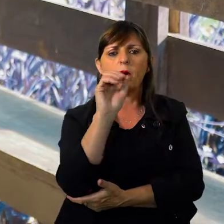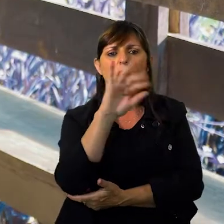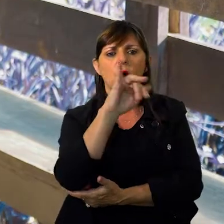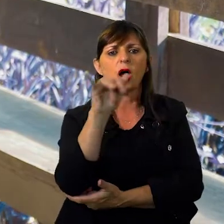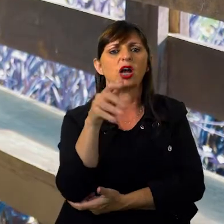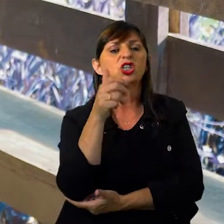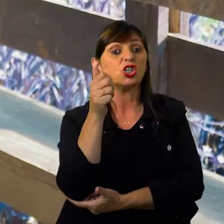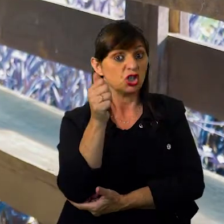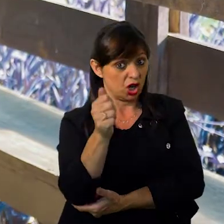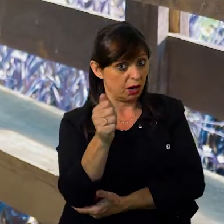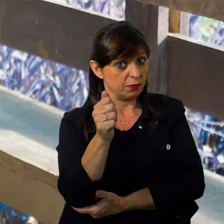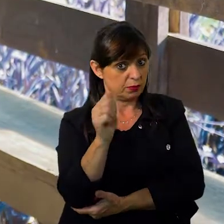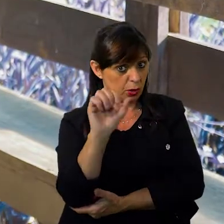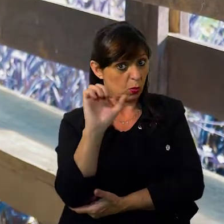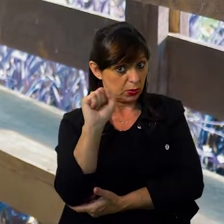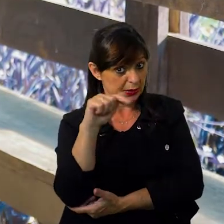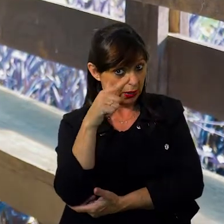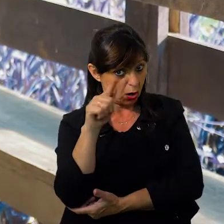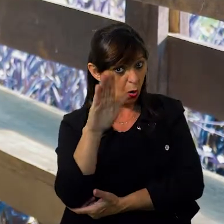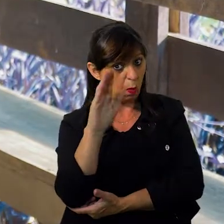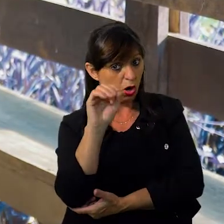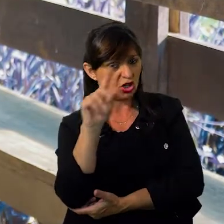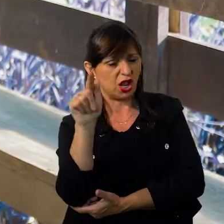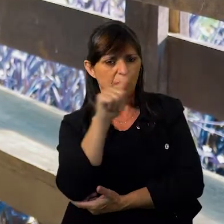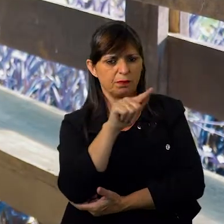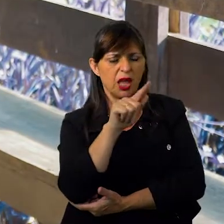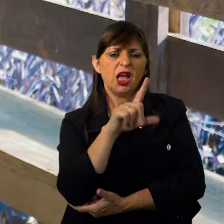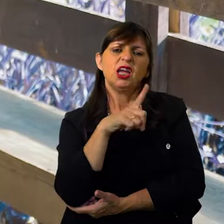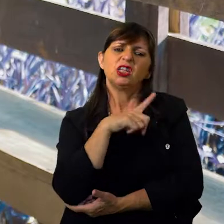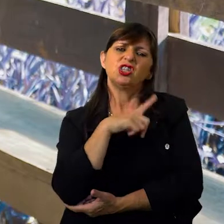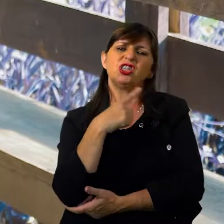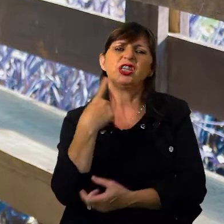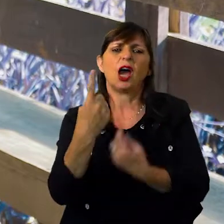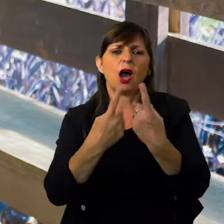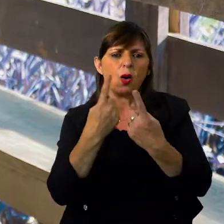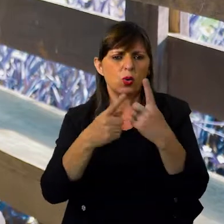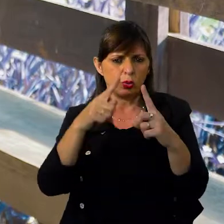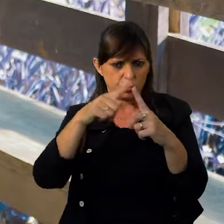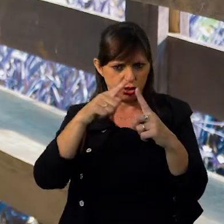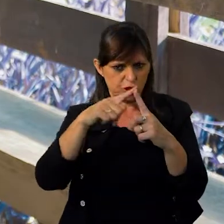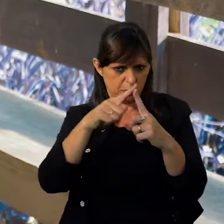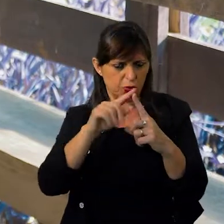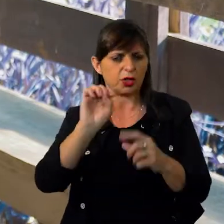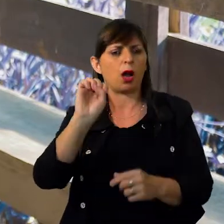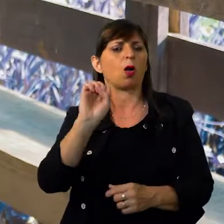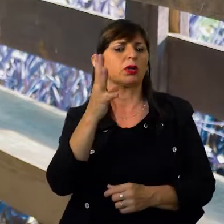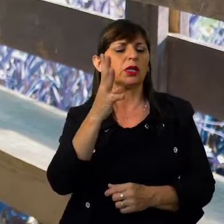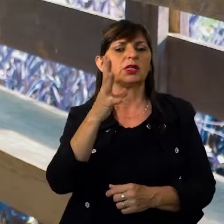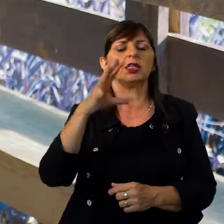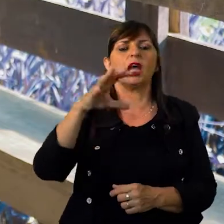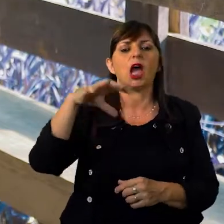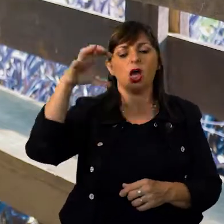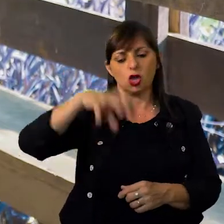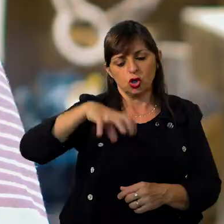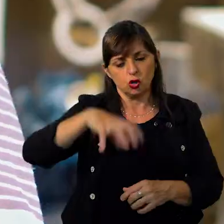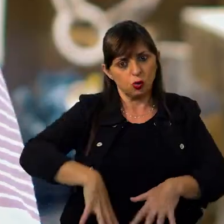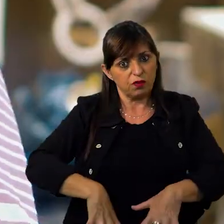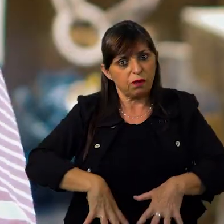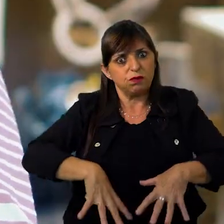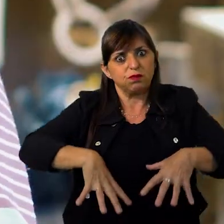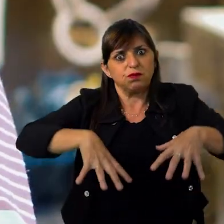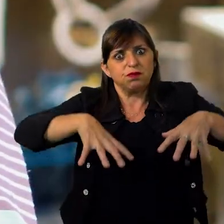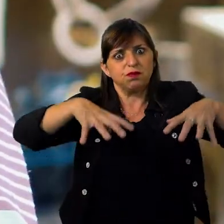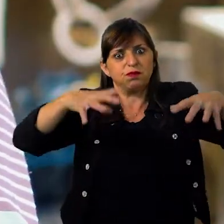se um rodo até São Borja as até uma máquina você quiser falar sobre isso de fato assim isso Curia as